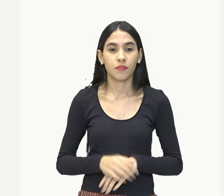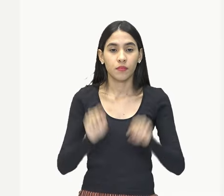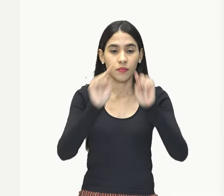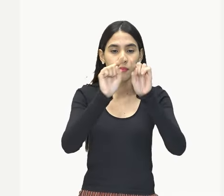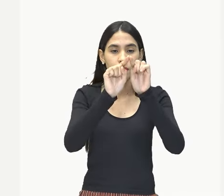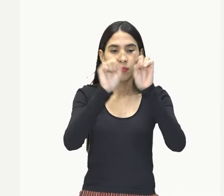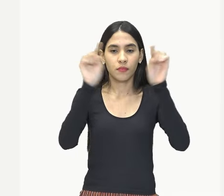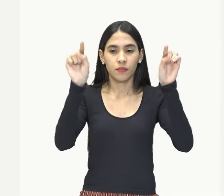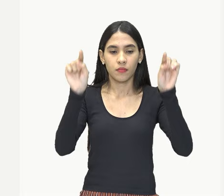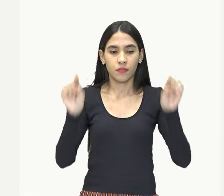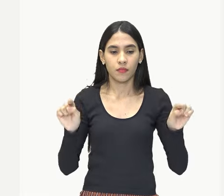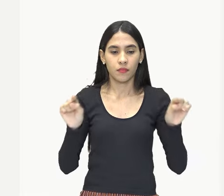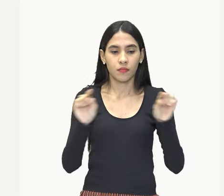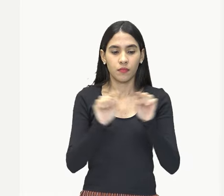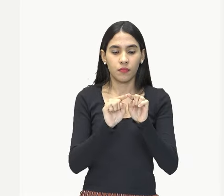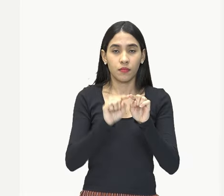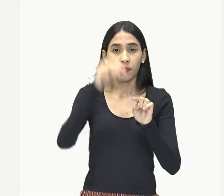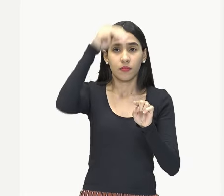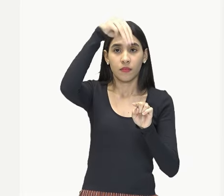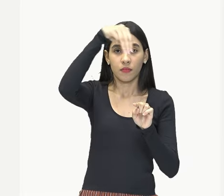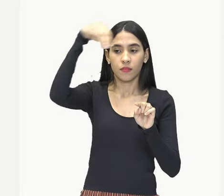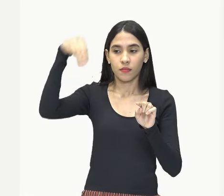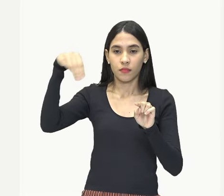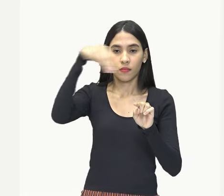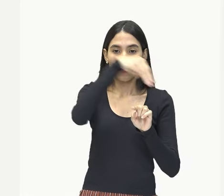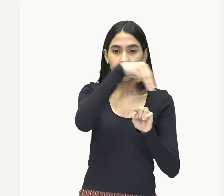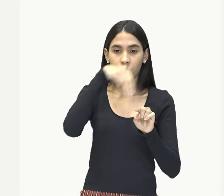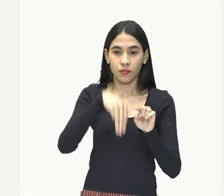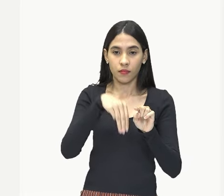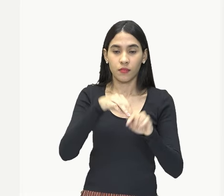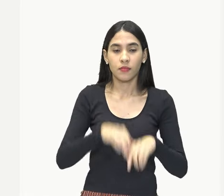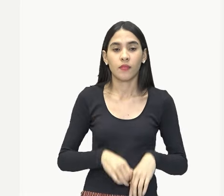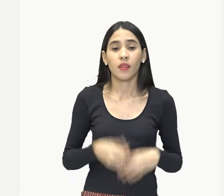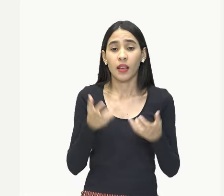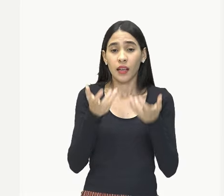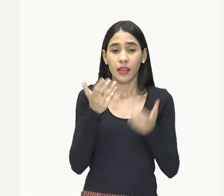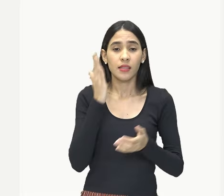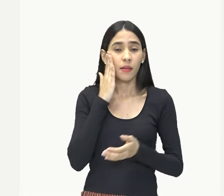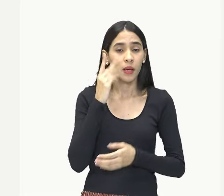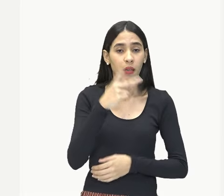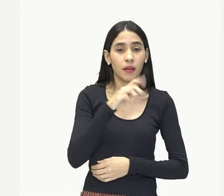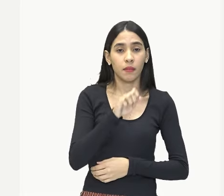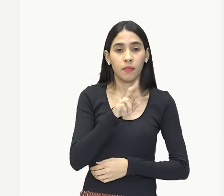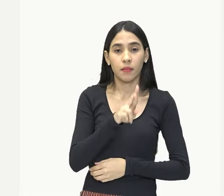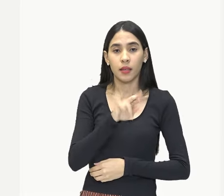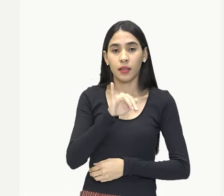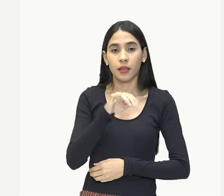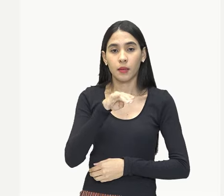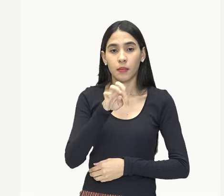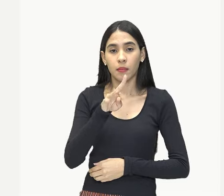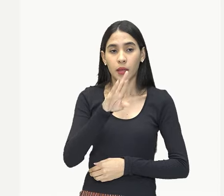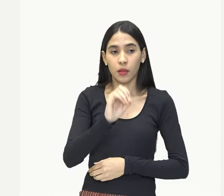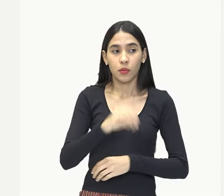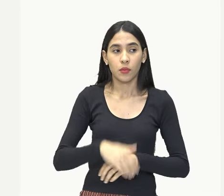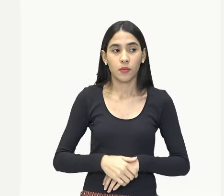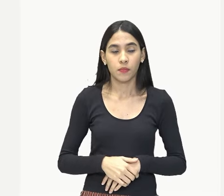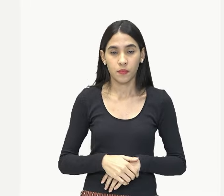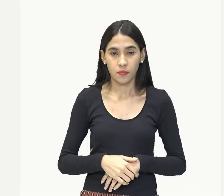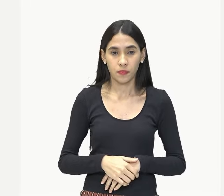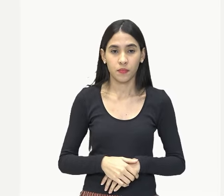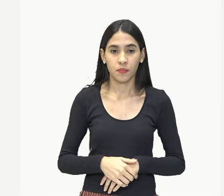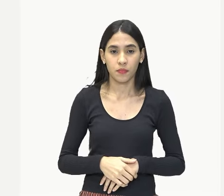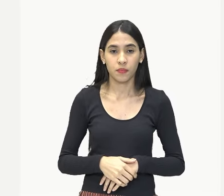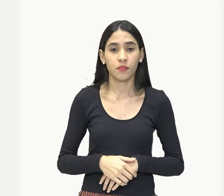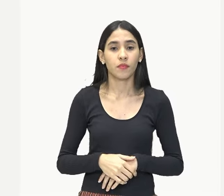quadrado. E a questão, a interrogação, quer saber o perímetro, não é? Dessa figura aqui. Perímetro